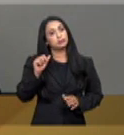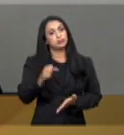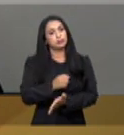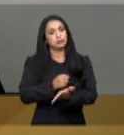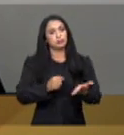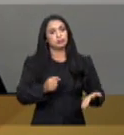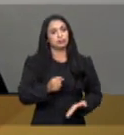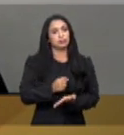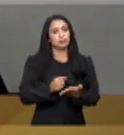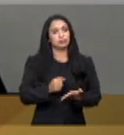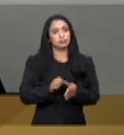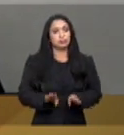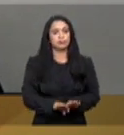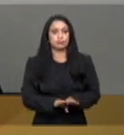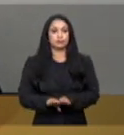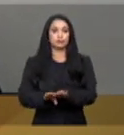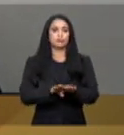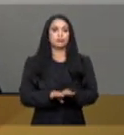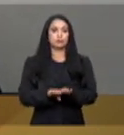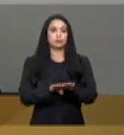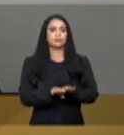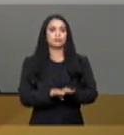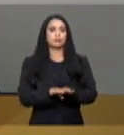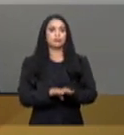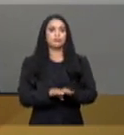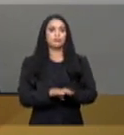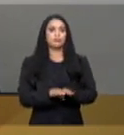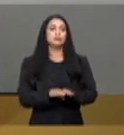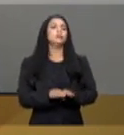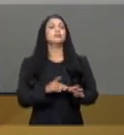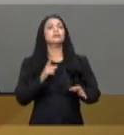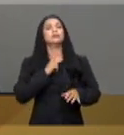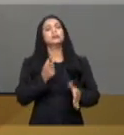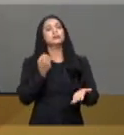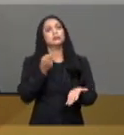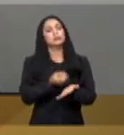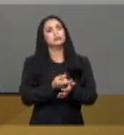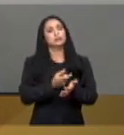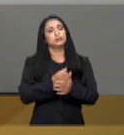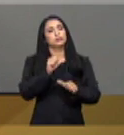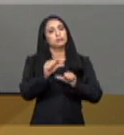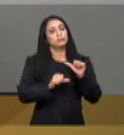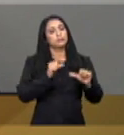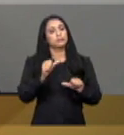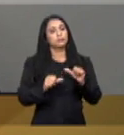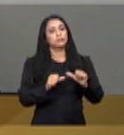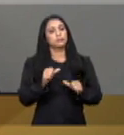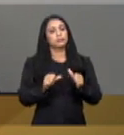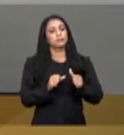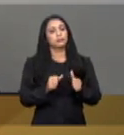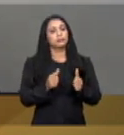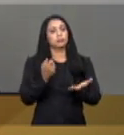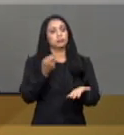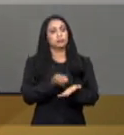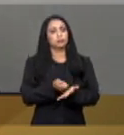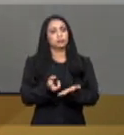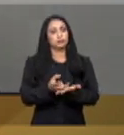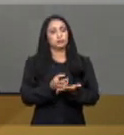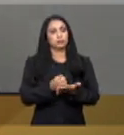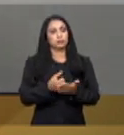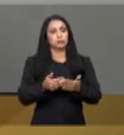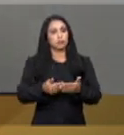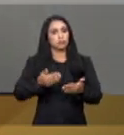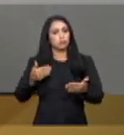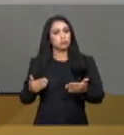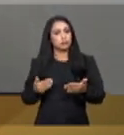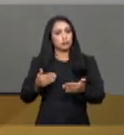nos princípios da isonomia e da capacidade contributiva, nociva reforma tributária com efeitos retroativos, fecho